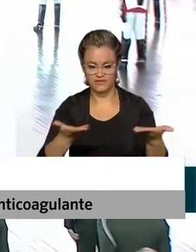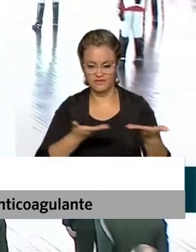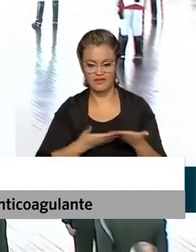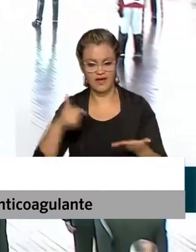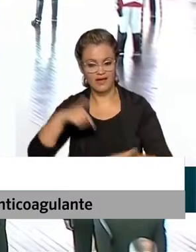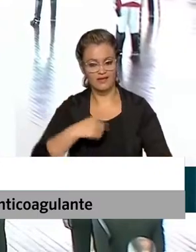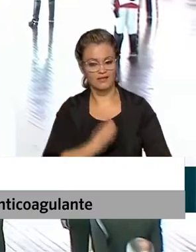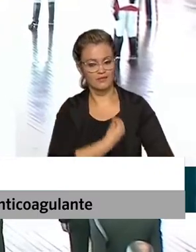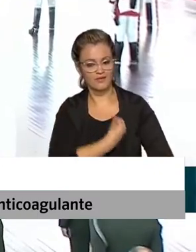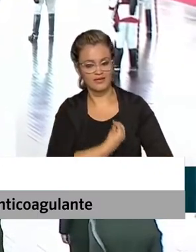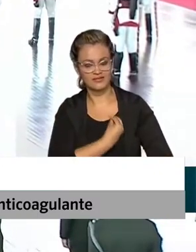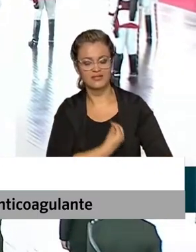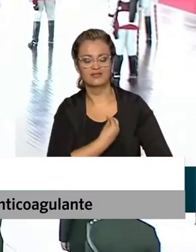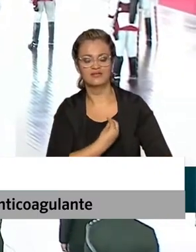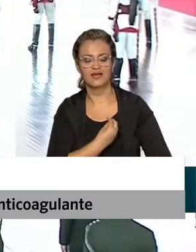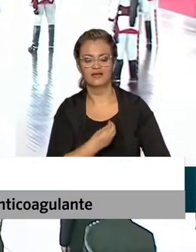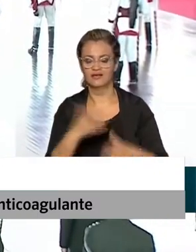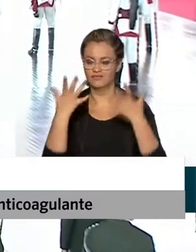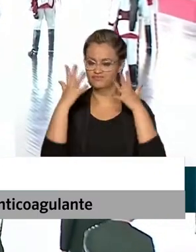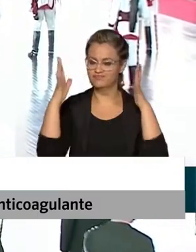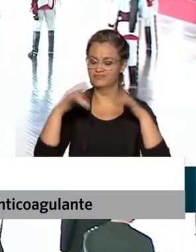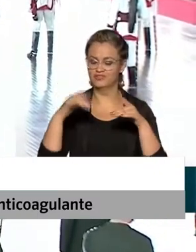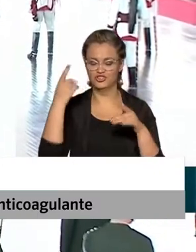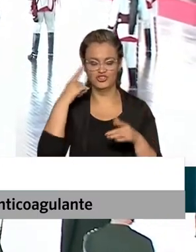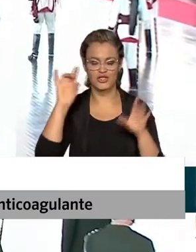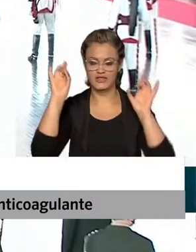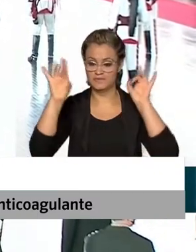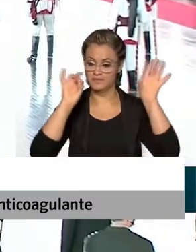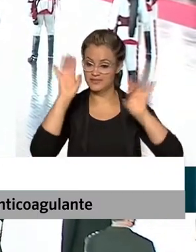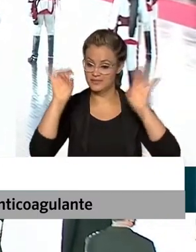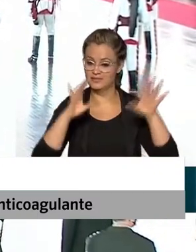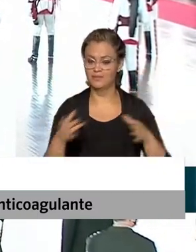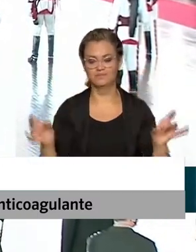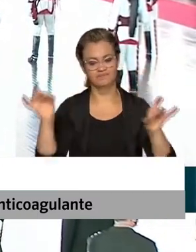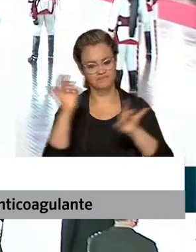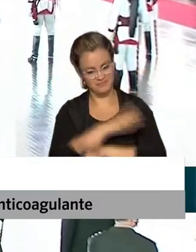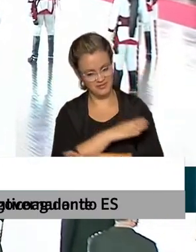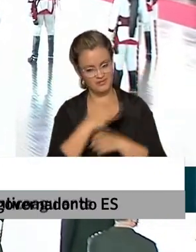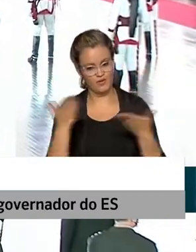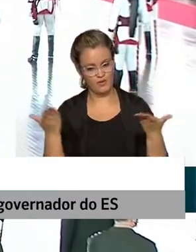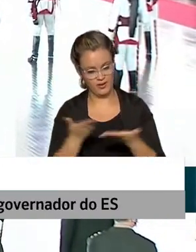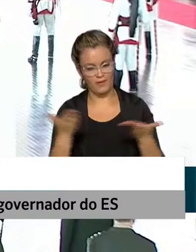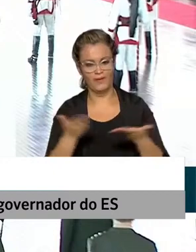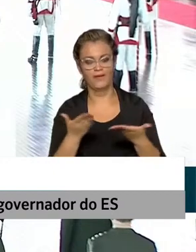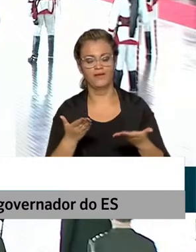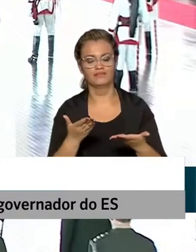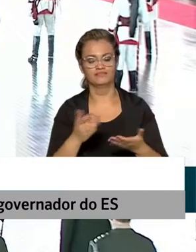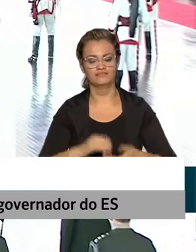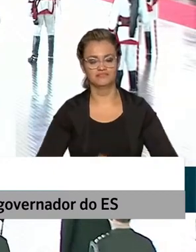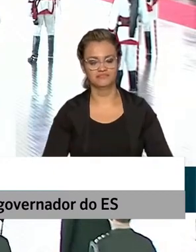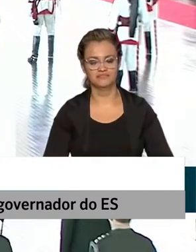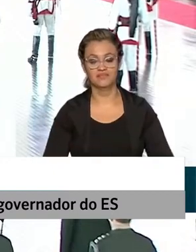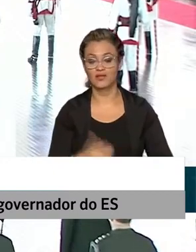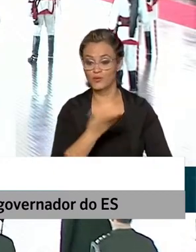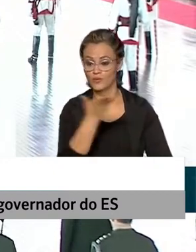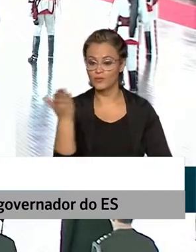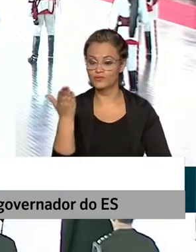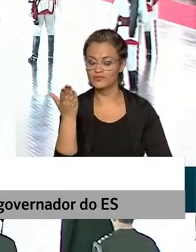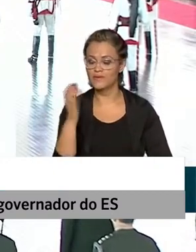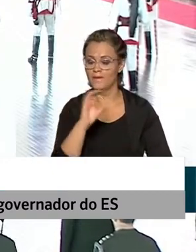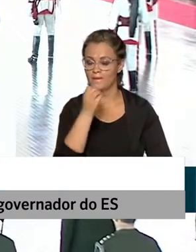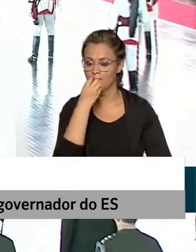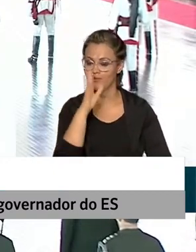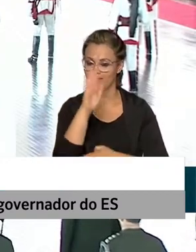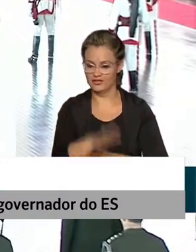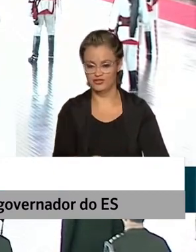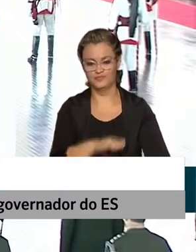com suas presenças, abrilhantaram esta cerimônia. Está encerrada a solenidade. A todos, uma